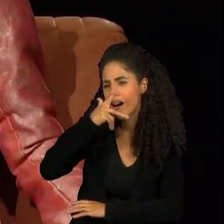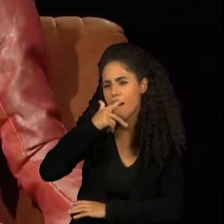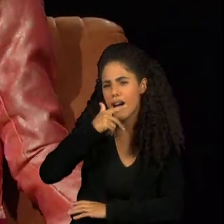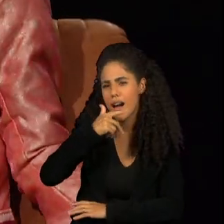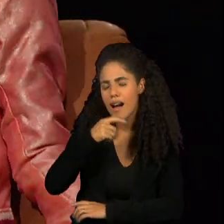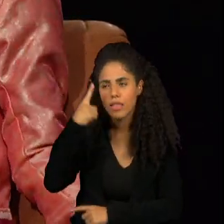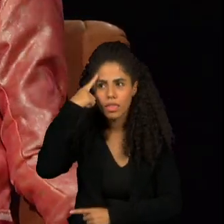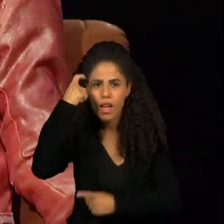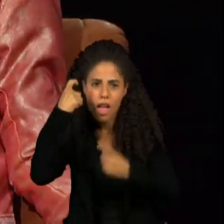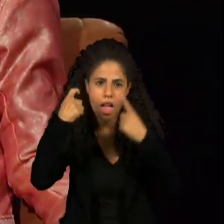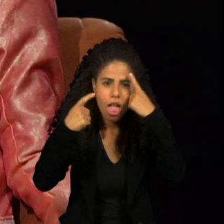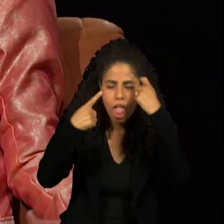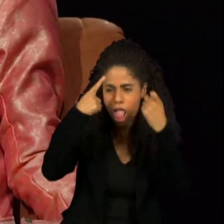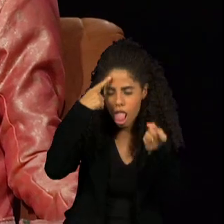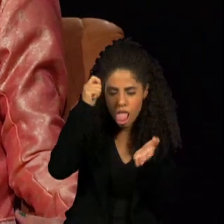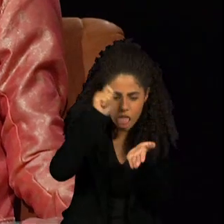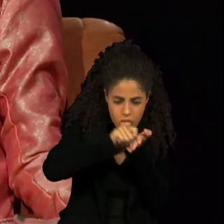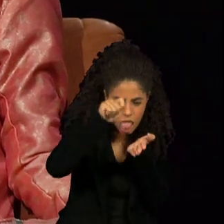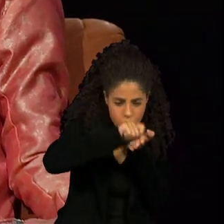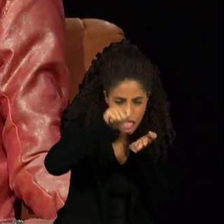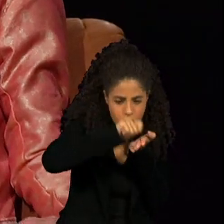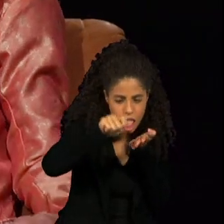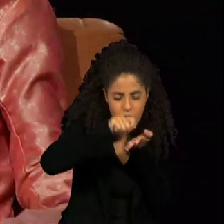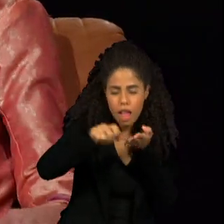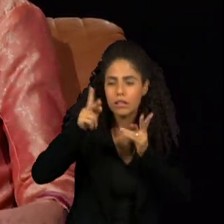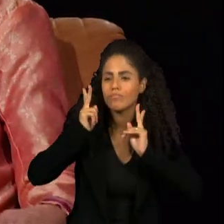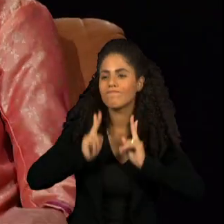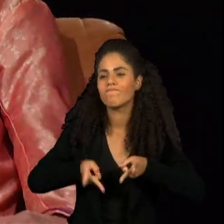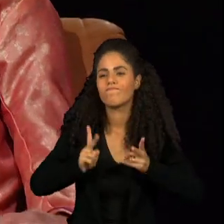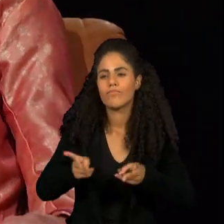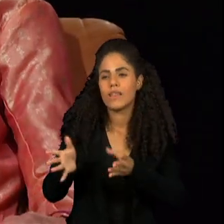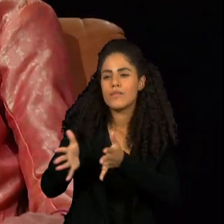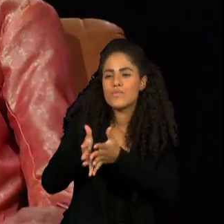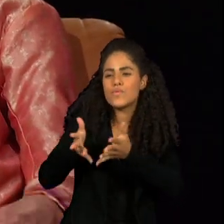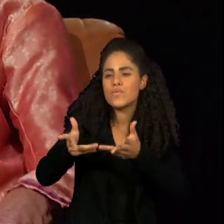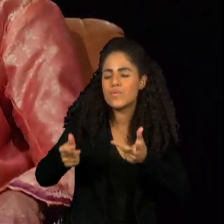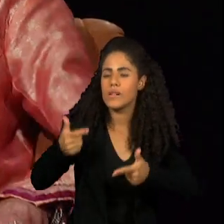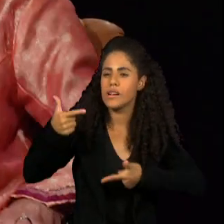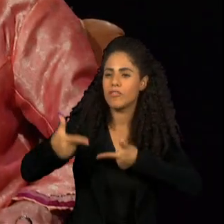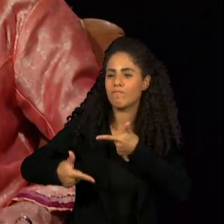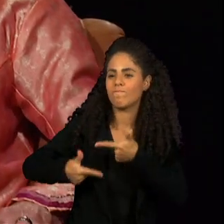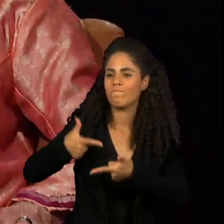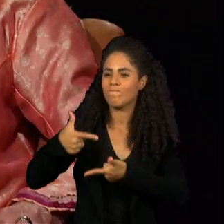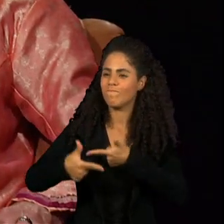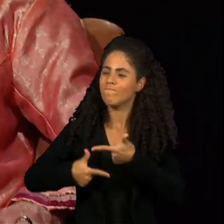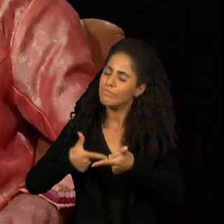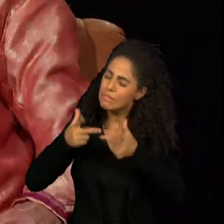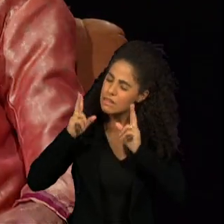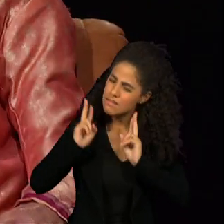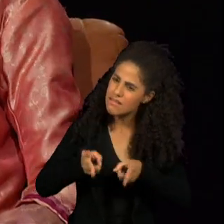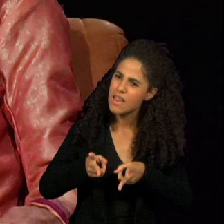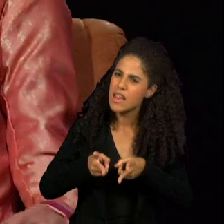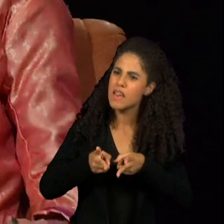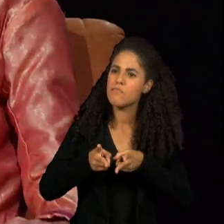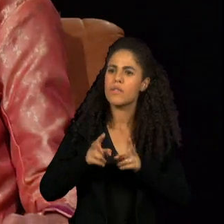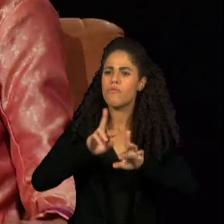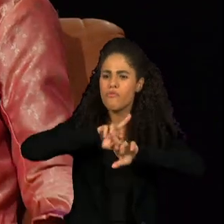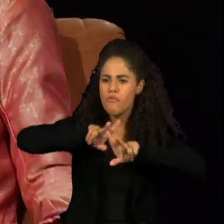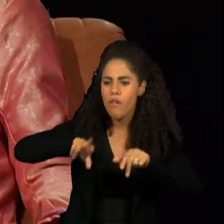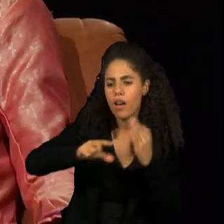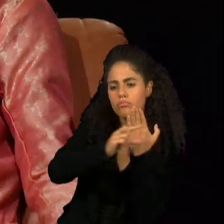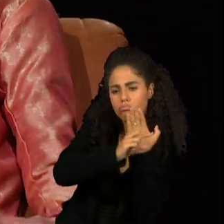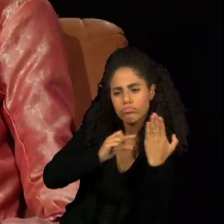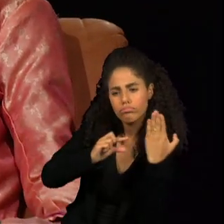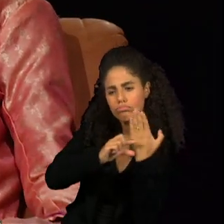as ideias. E esse texto, né, que ele sempre é incrível, né, trabalha com grandes autores. Não, é